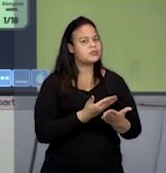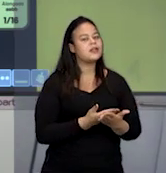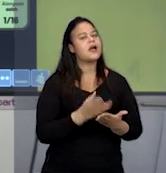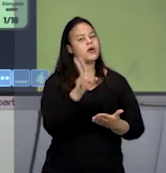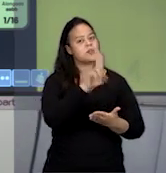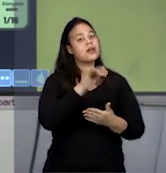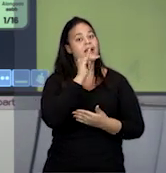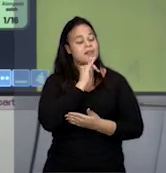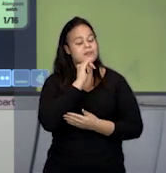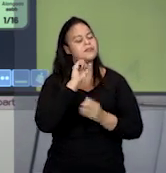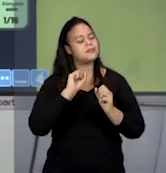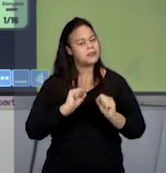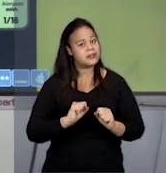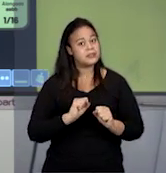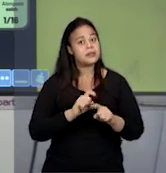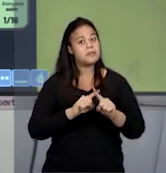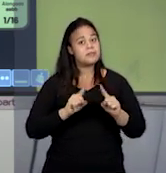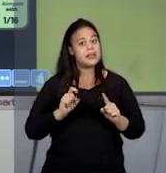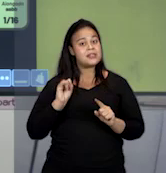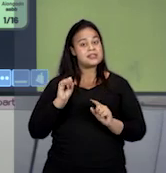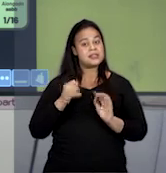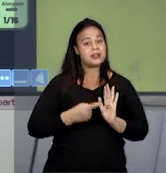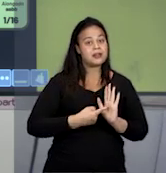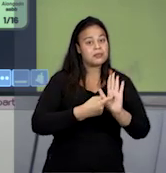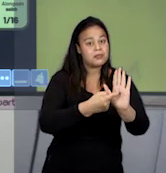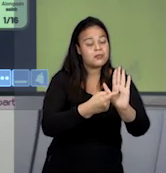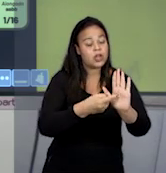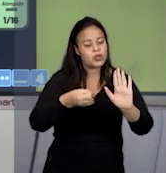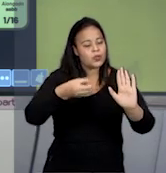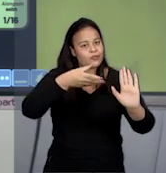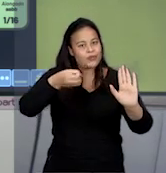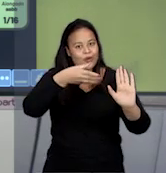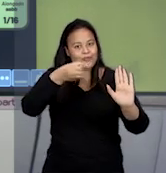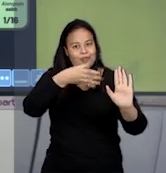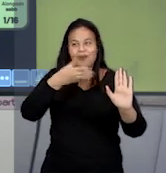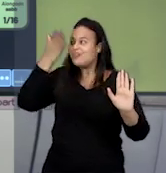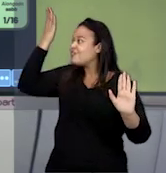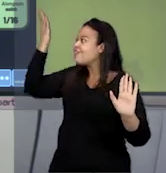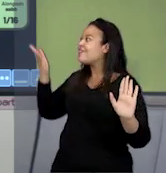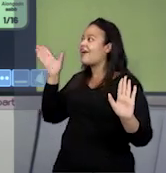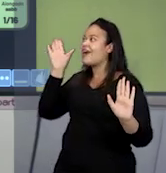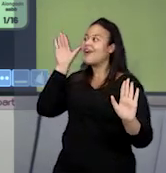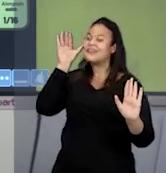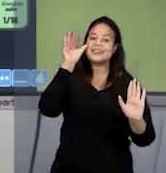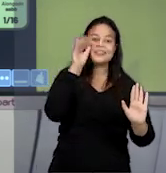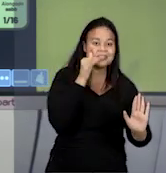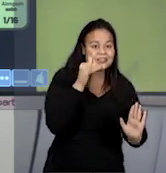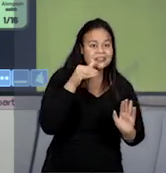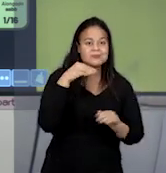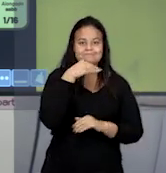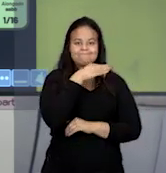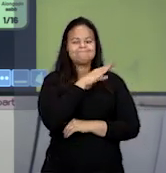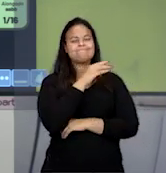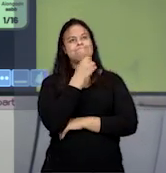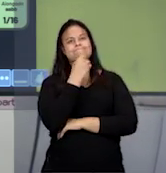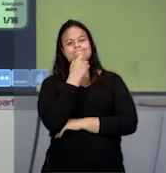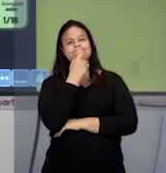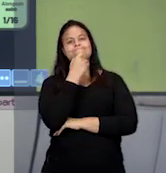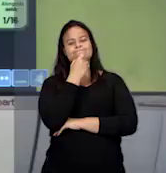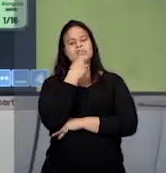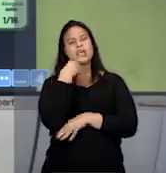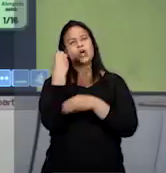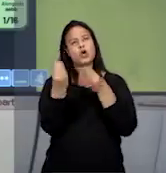usual. Mas que quando nós trazemos aqui novos exemplos, é bem interessante para a gente parar e perceber como que vai ser